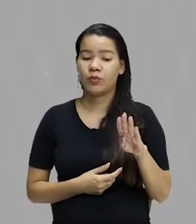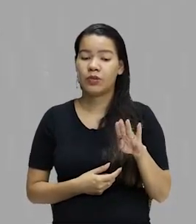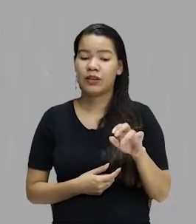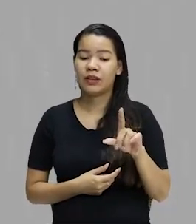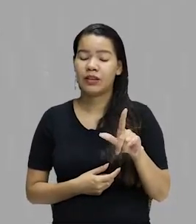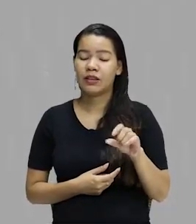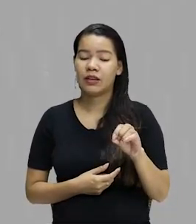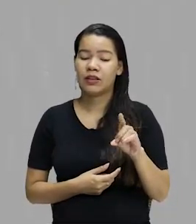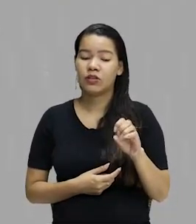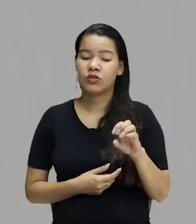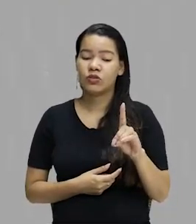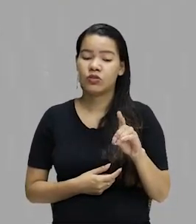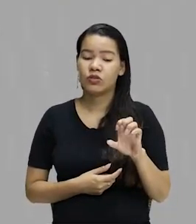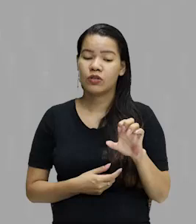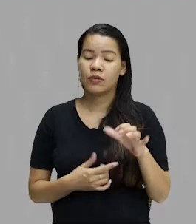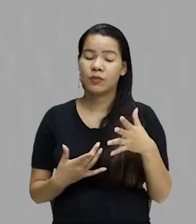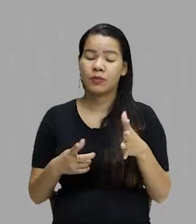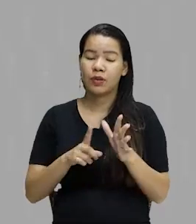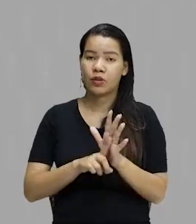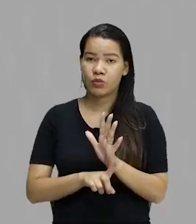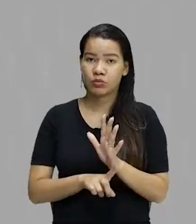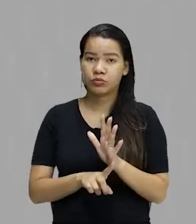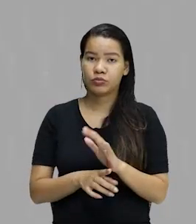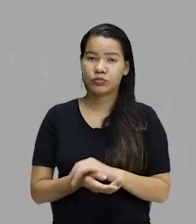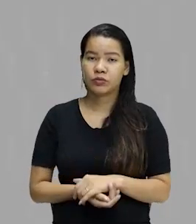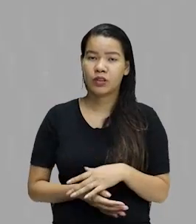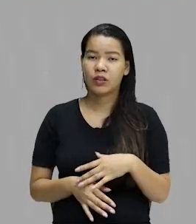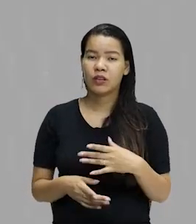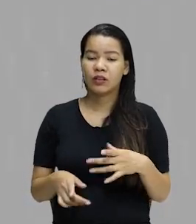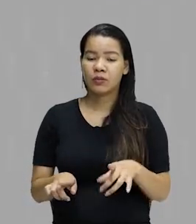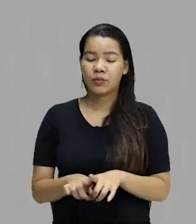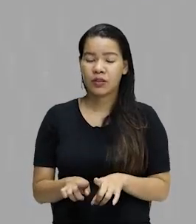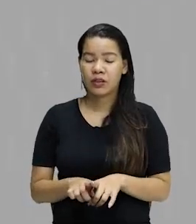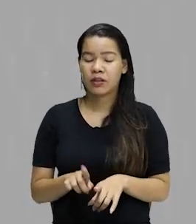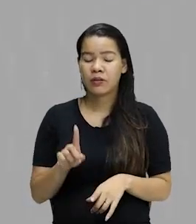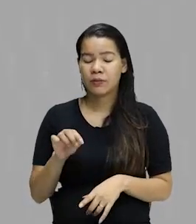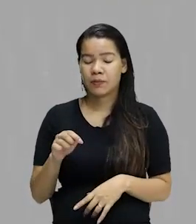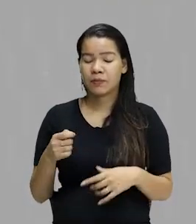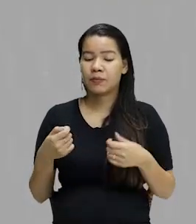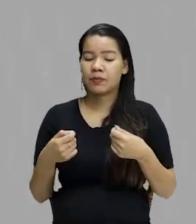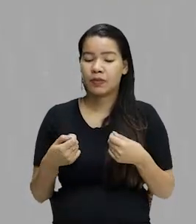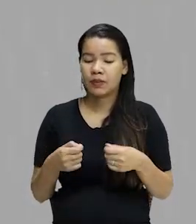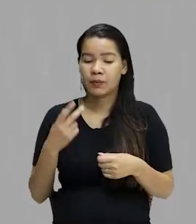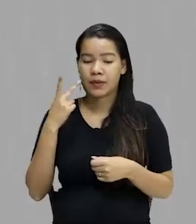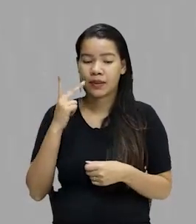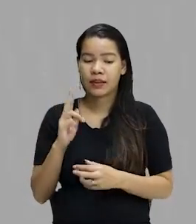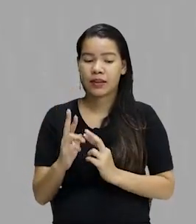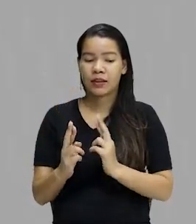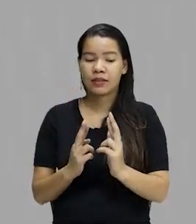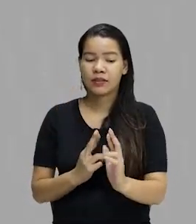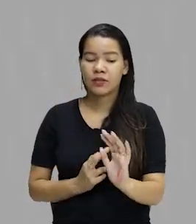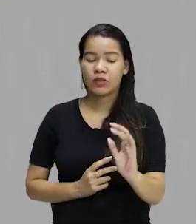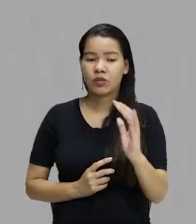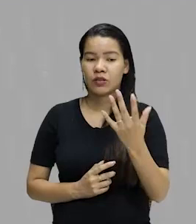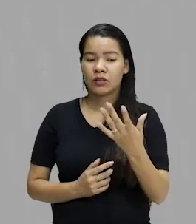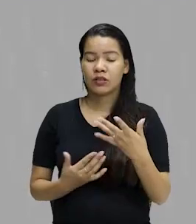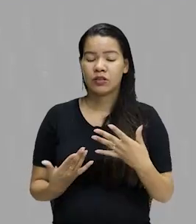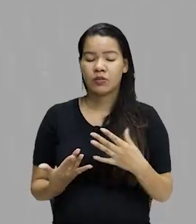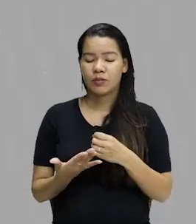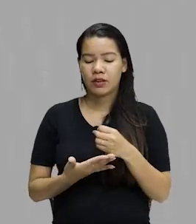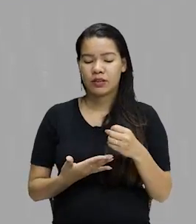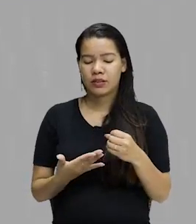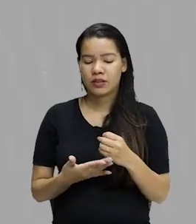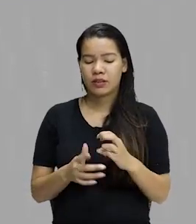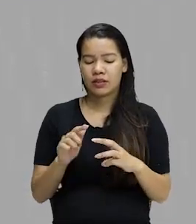Então, a formação de um precipitado também é uma condição para que a reação possa acontecer. Baseado nessas